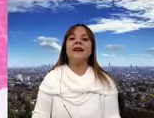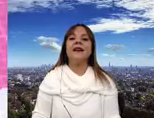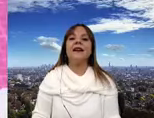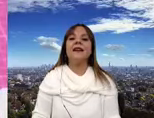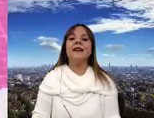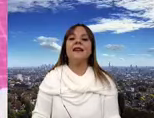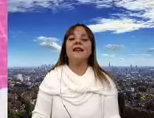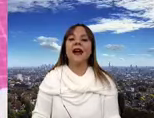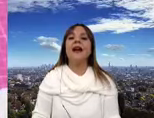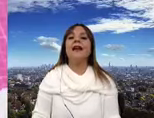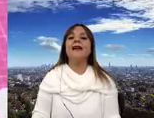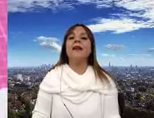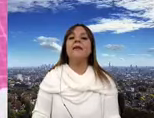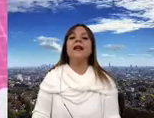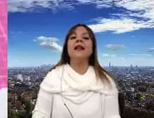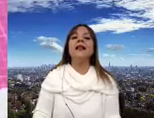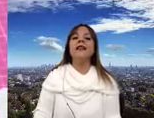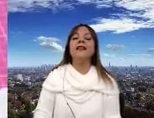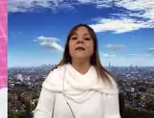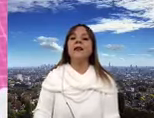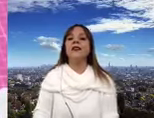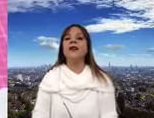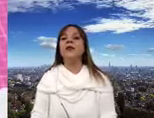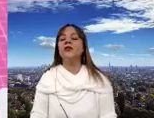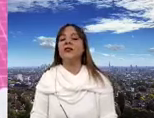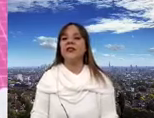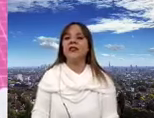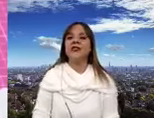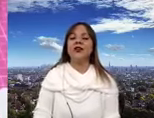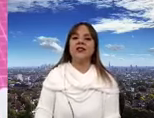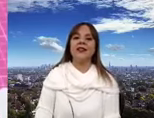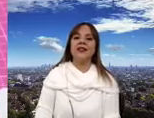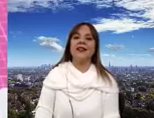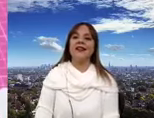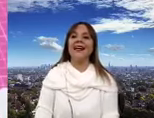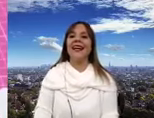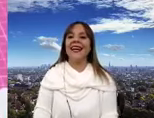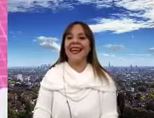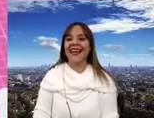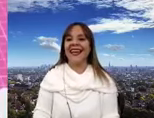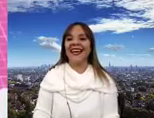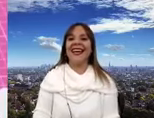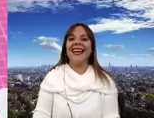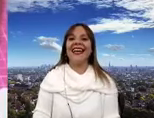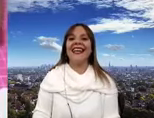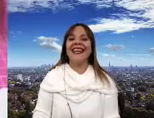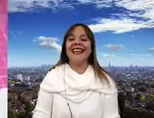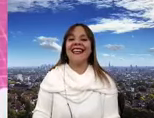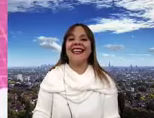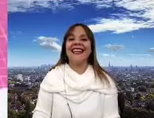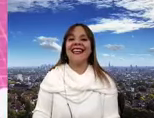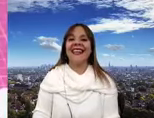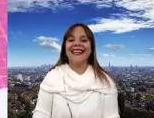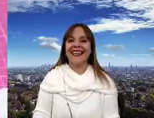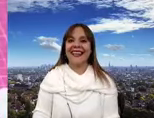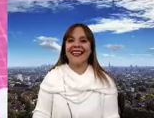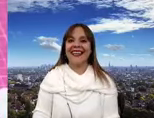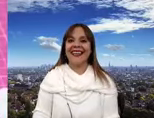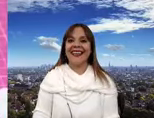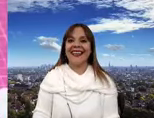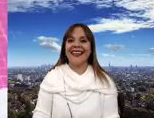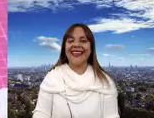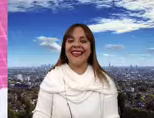tá? Tá bem charmoso esse cachecolzinho aí. Ah, eu gosto muito de listrado, embora me